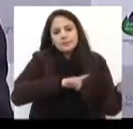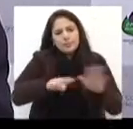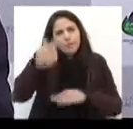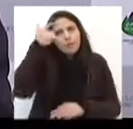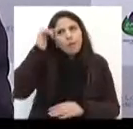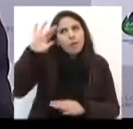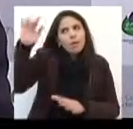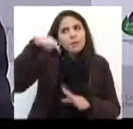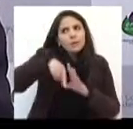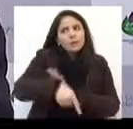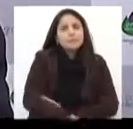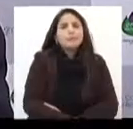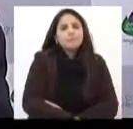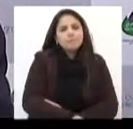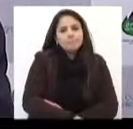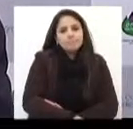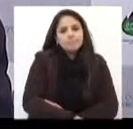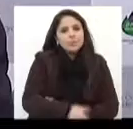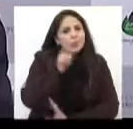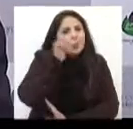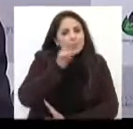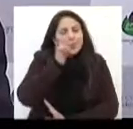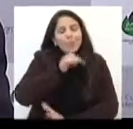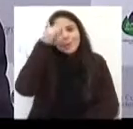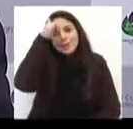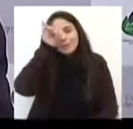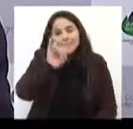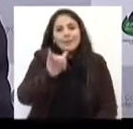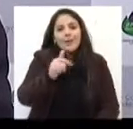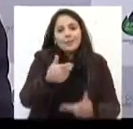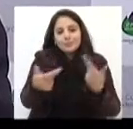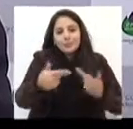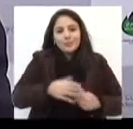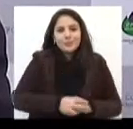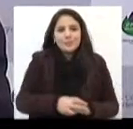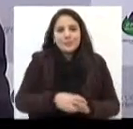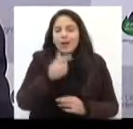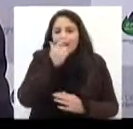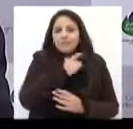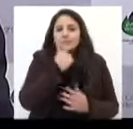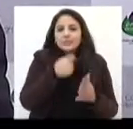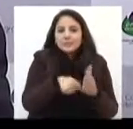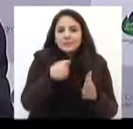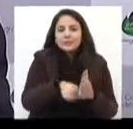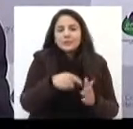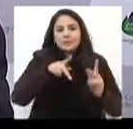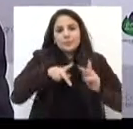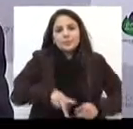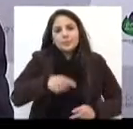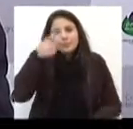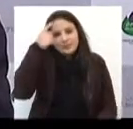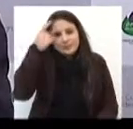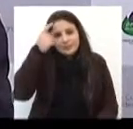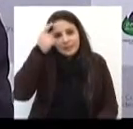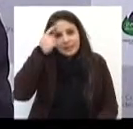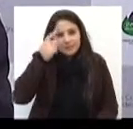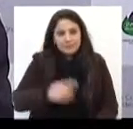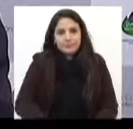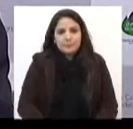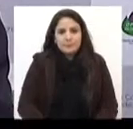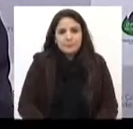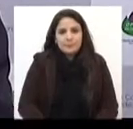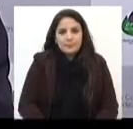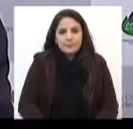uma reflexão. Será que não pode fazer alguma coisa a mais nesse sentido? Eu deixo isso para as pessoas pensarem. Então, por isso que nós trouxemos